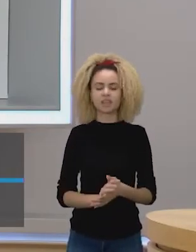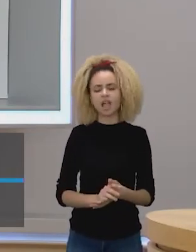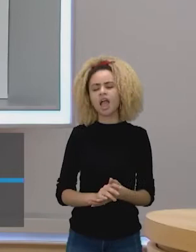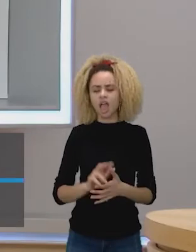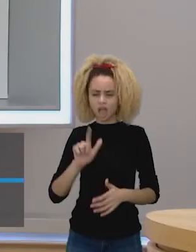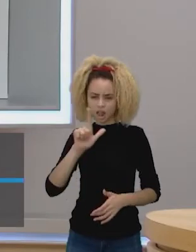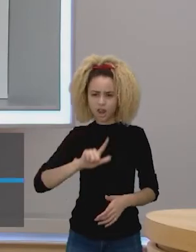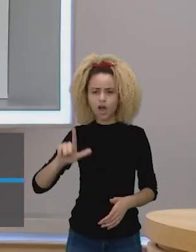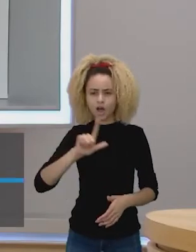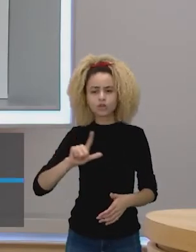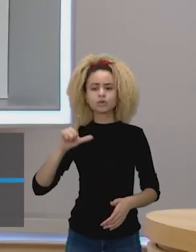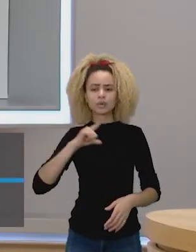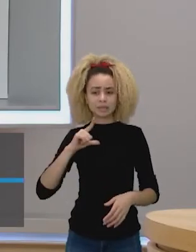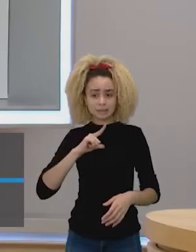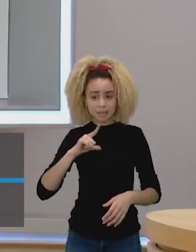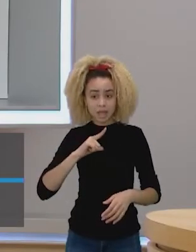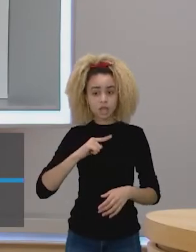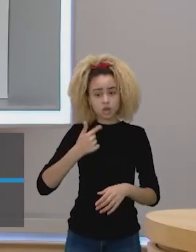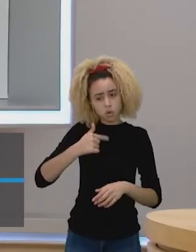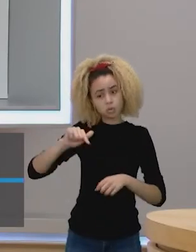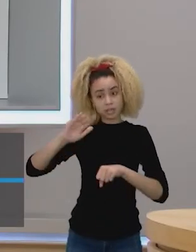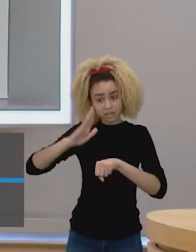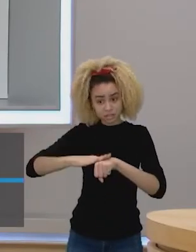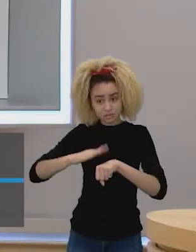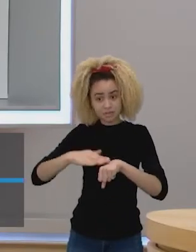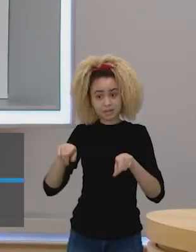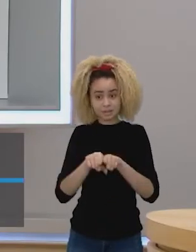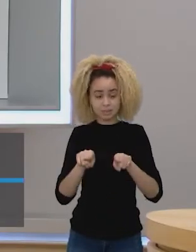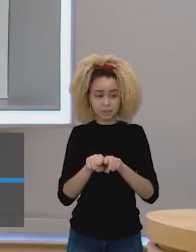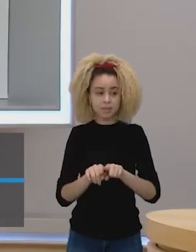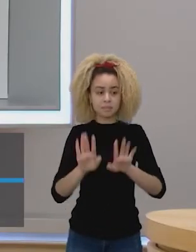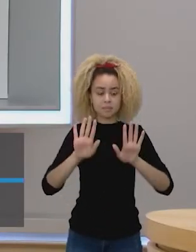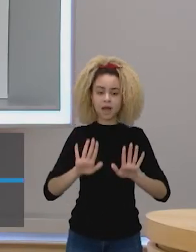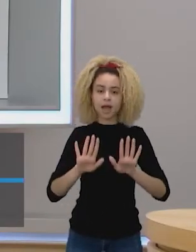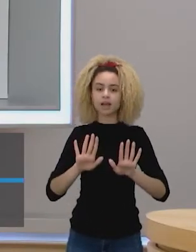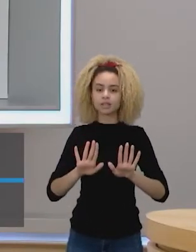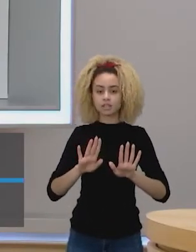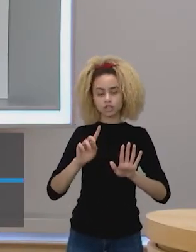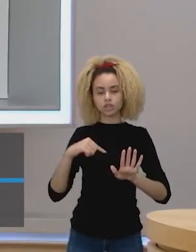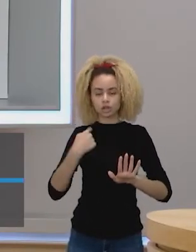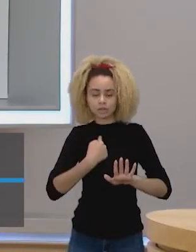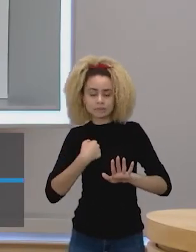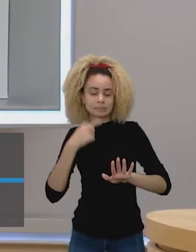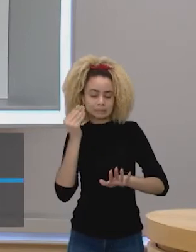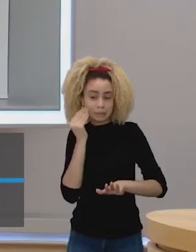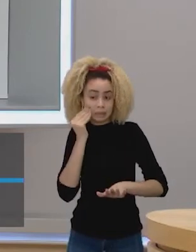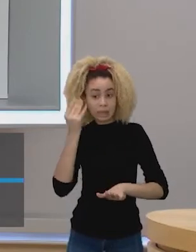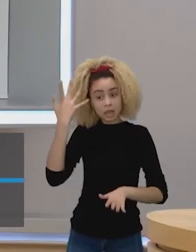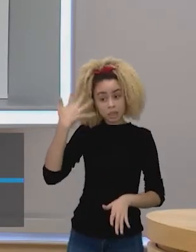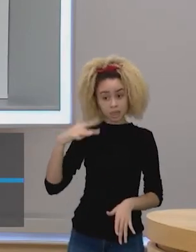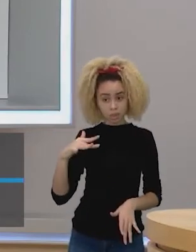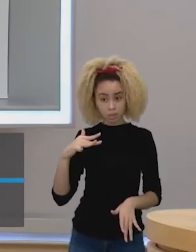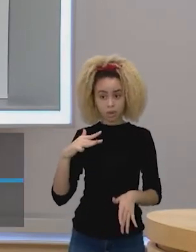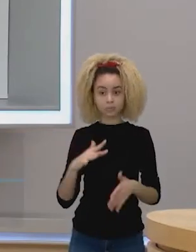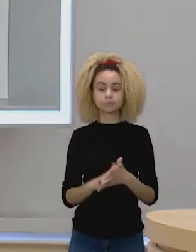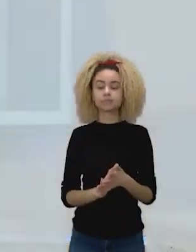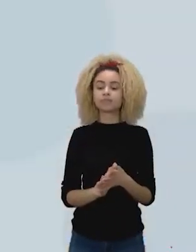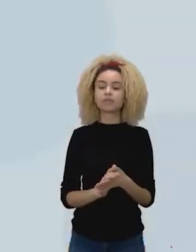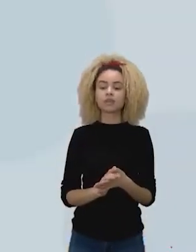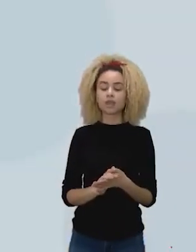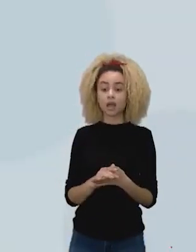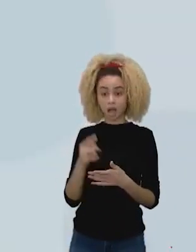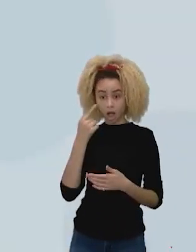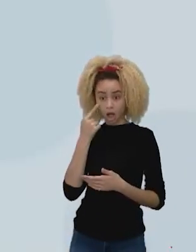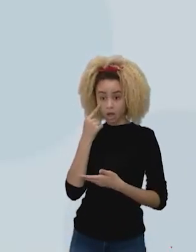situações forçadas também, mas a gente procura usar o sistema espontâneo e não espontâneo. Voltando aí para a animação, olha, da